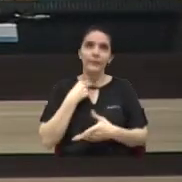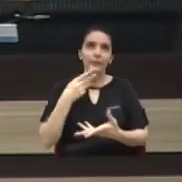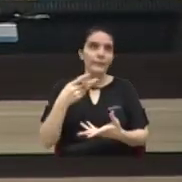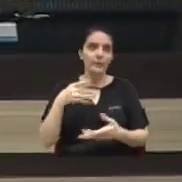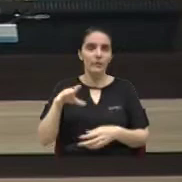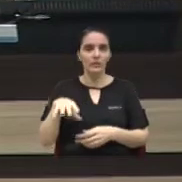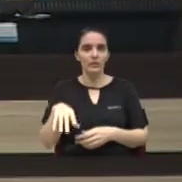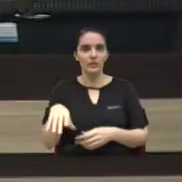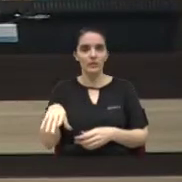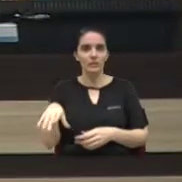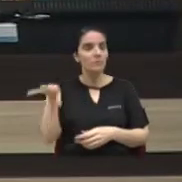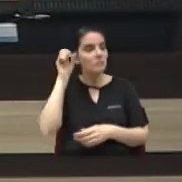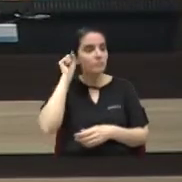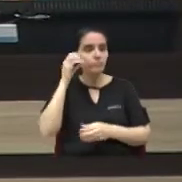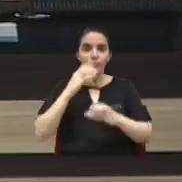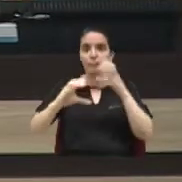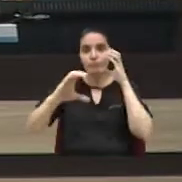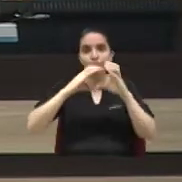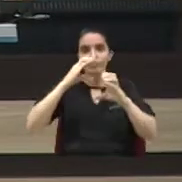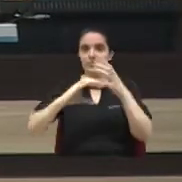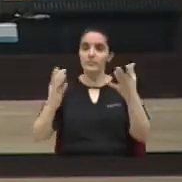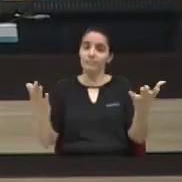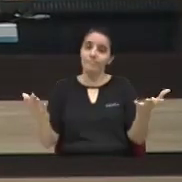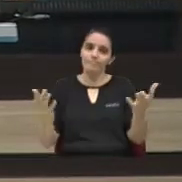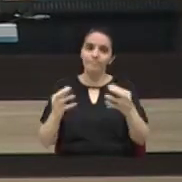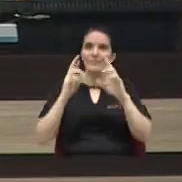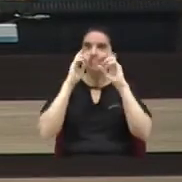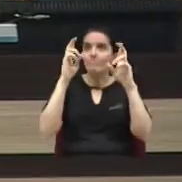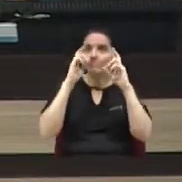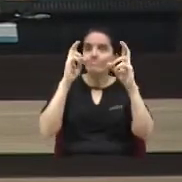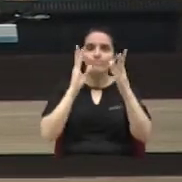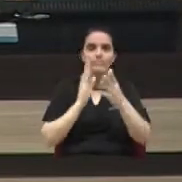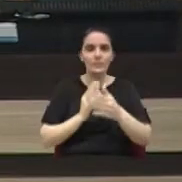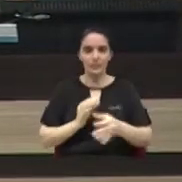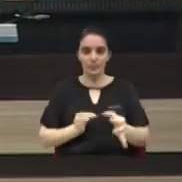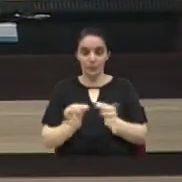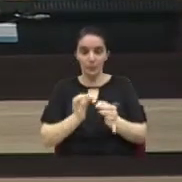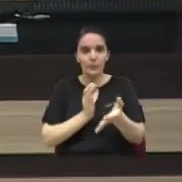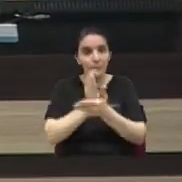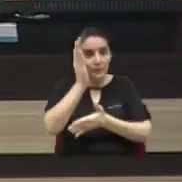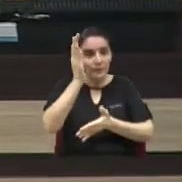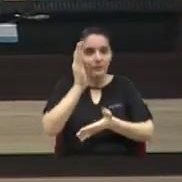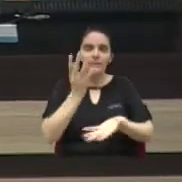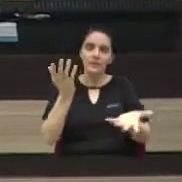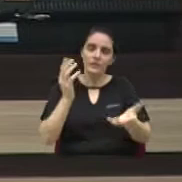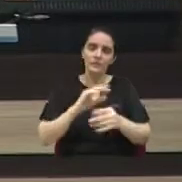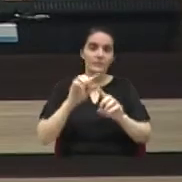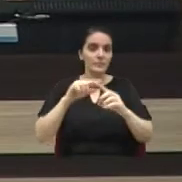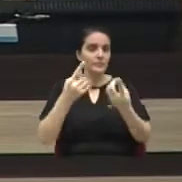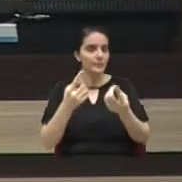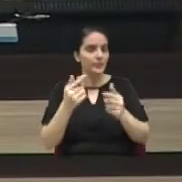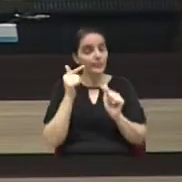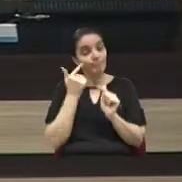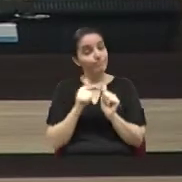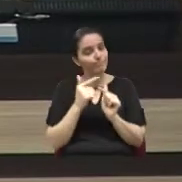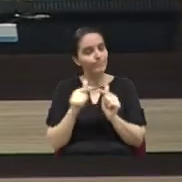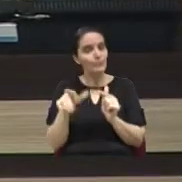nenhum. A gente espera que o projeto seja aprovado, mas que não tenha esse problema.